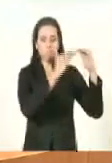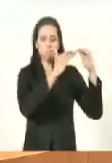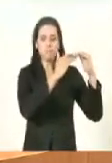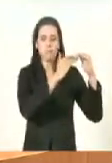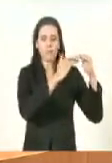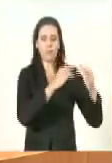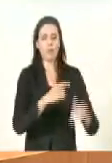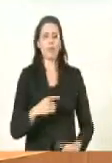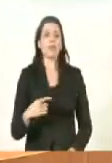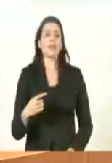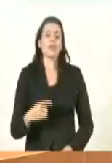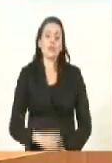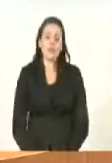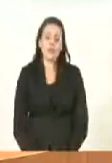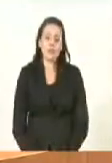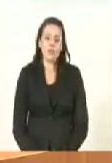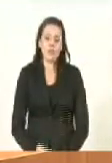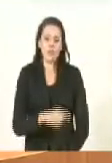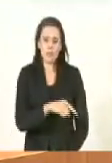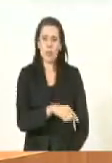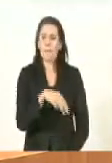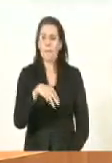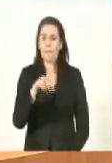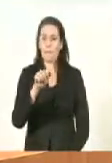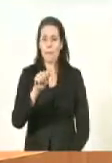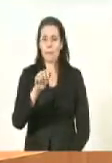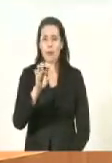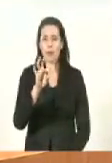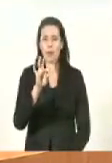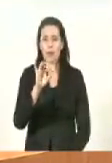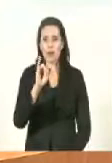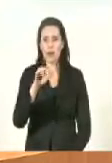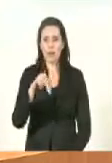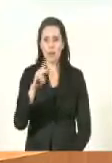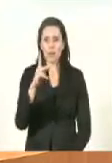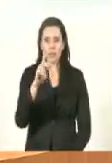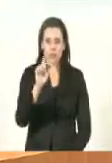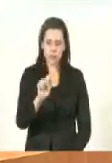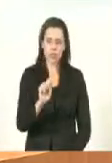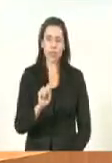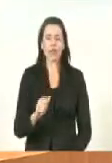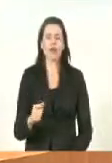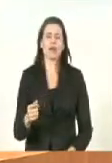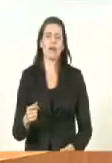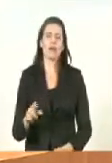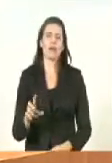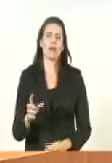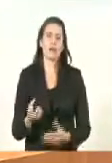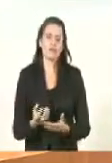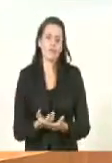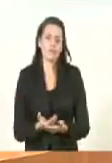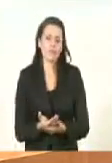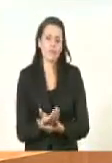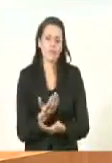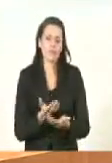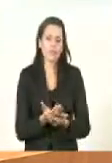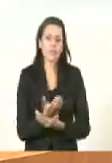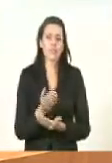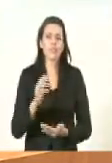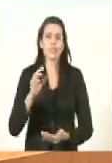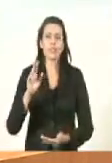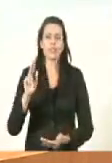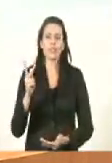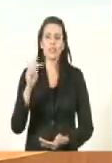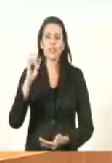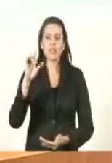ali, para o município de Matinha, nós conseguimos uma escavadeira hidráulica, que serviu também àquela comunidade. Como também conseguimos